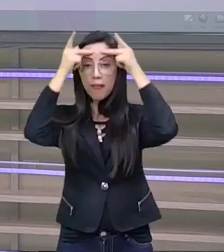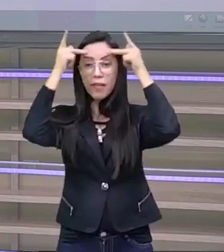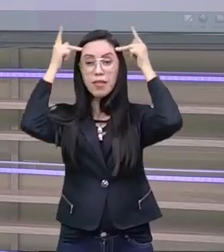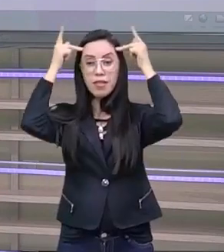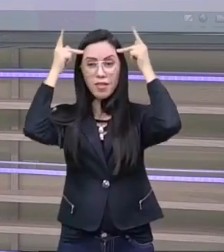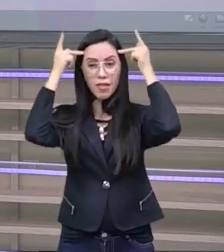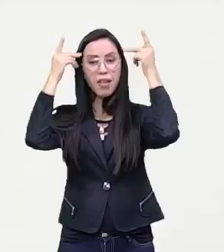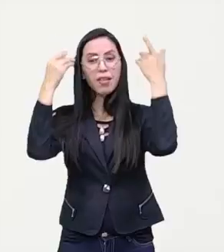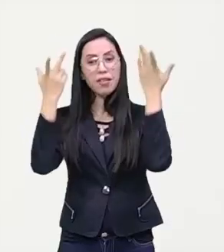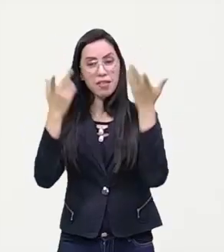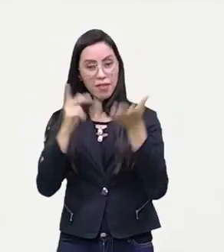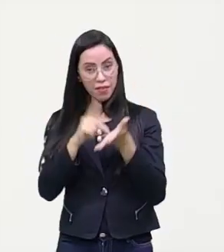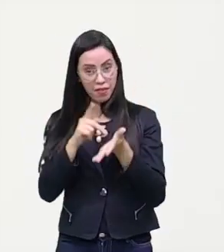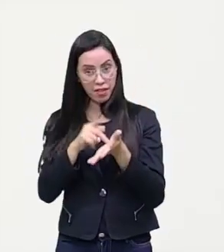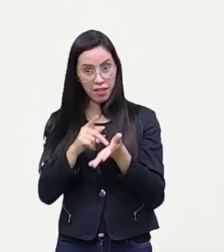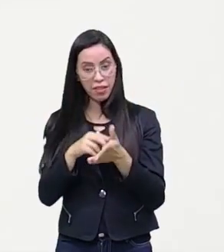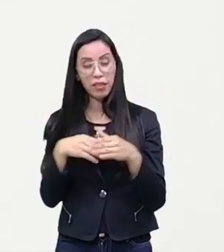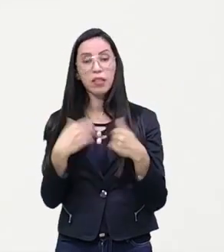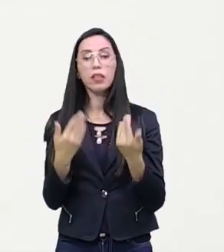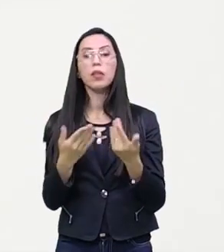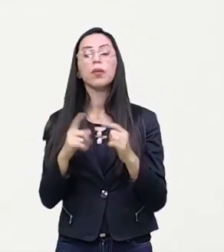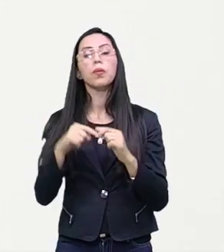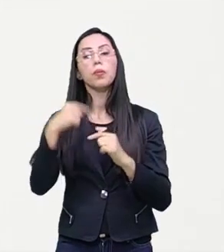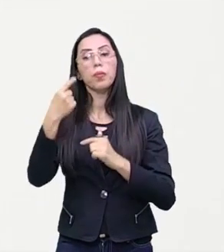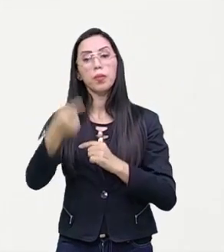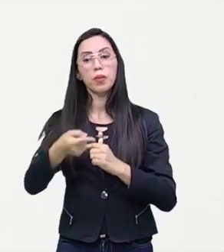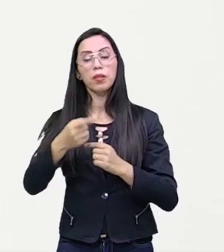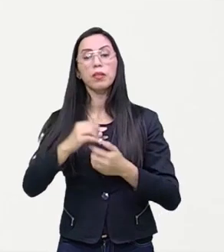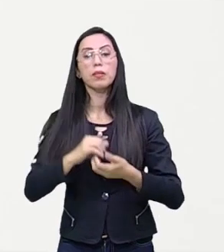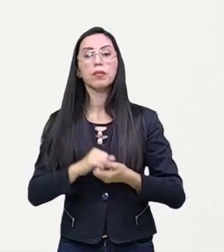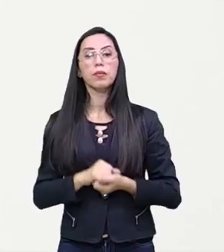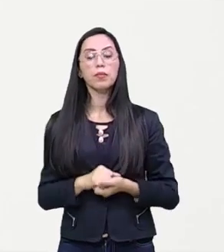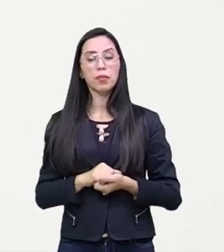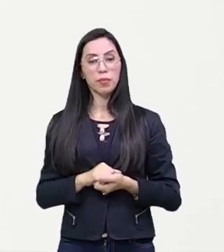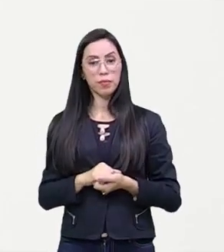final feliz, não é verdade? Então vamos para a próxima.